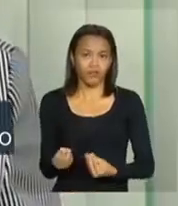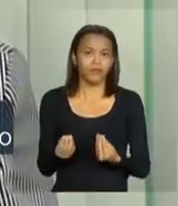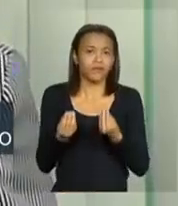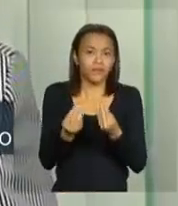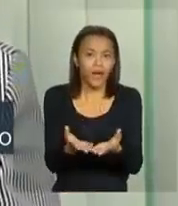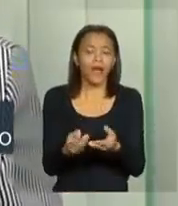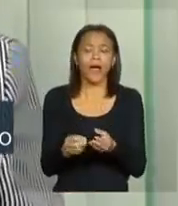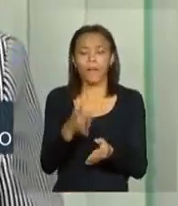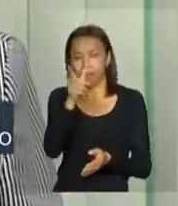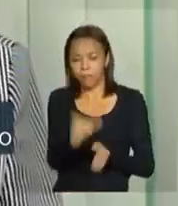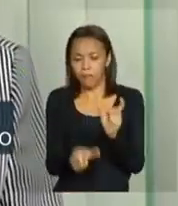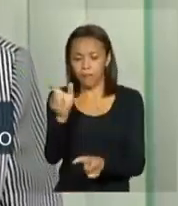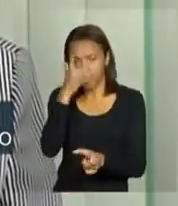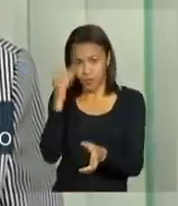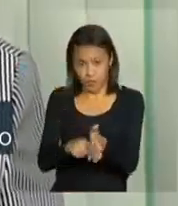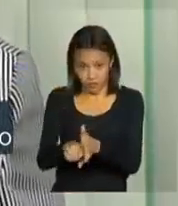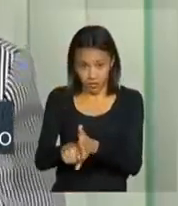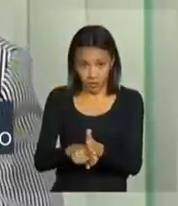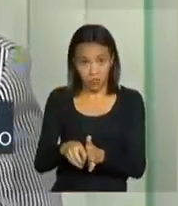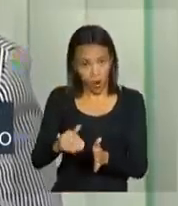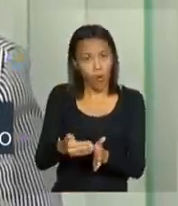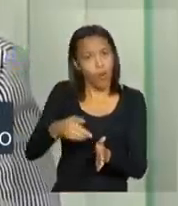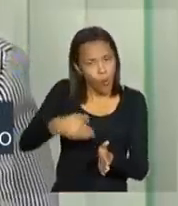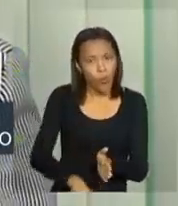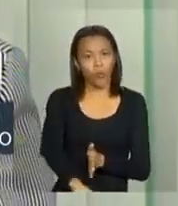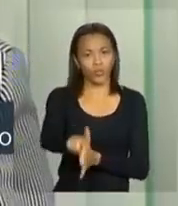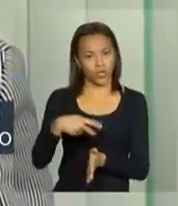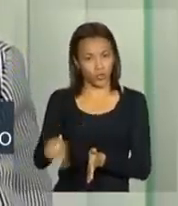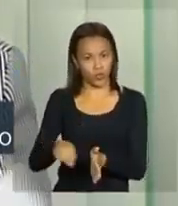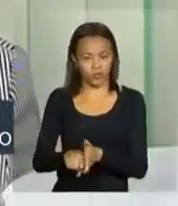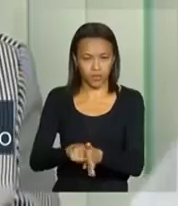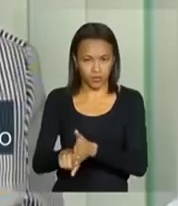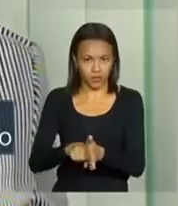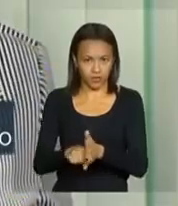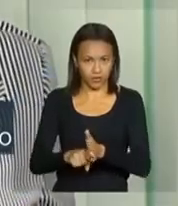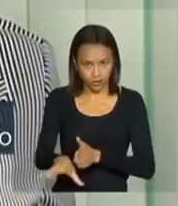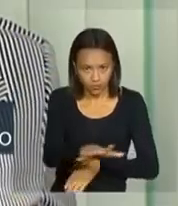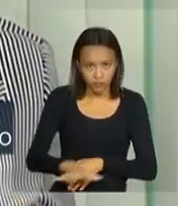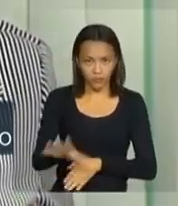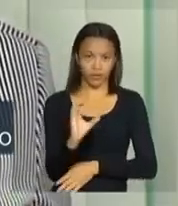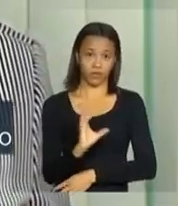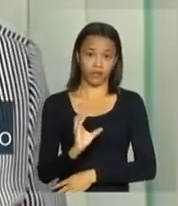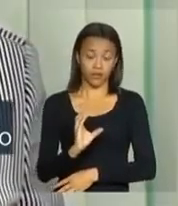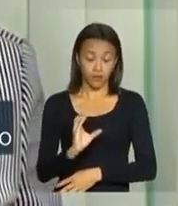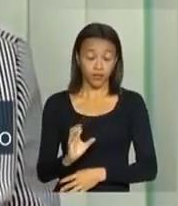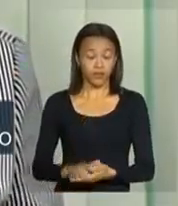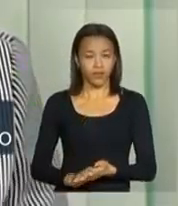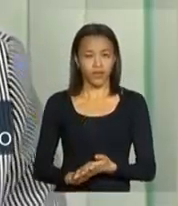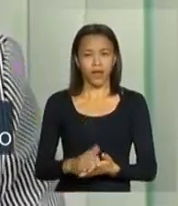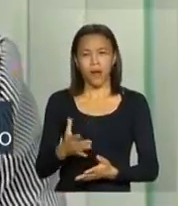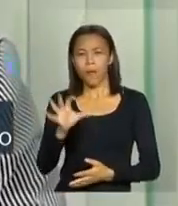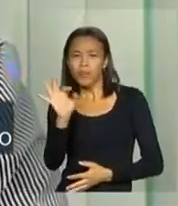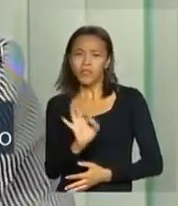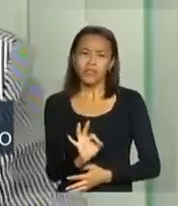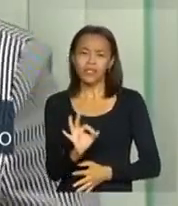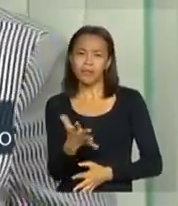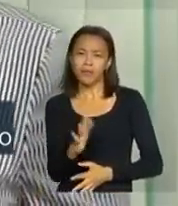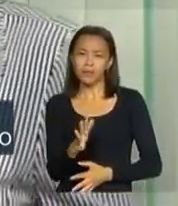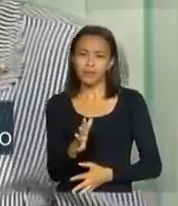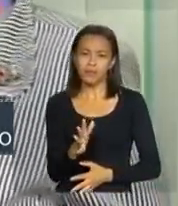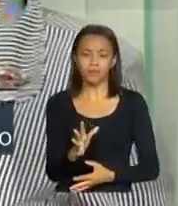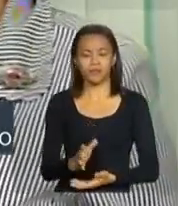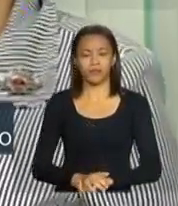a pesquisadoras de excelência continuada na produção científica, o percentual em todas as áreas